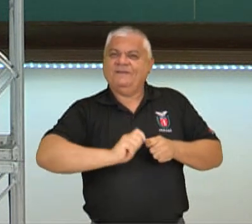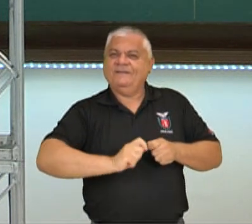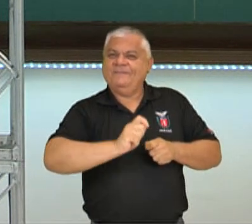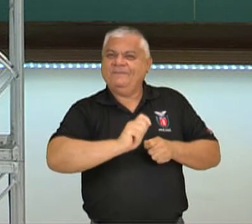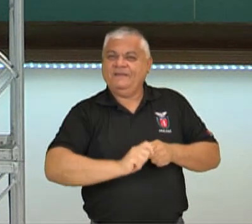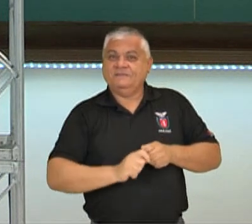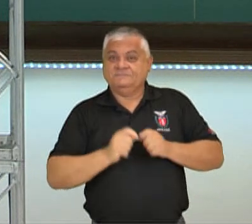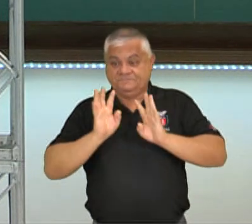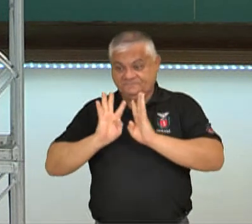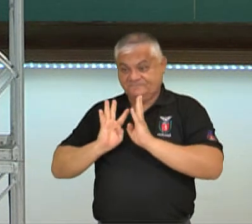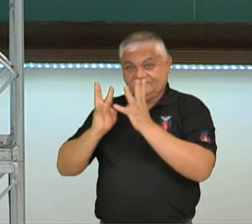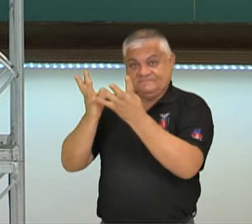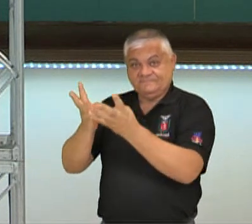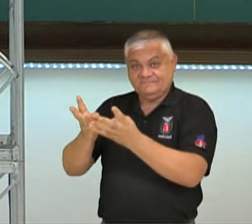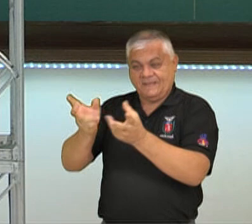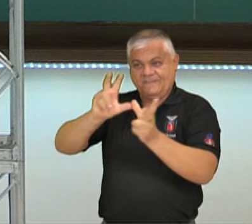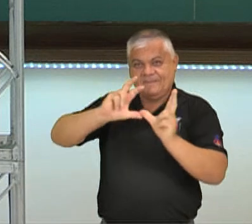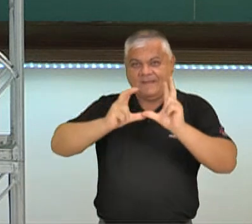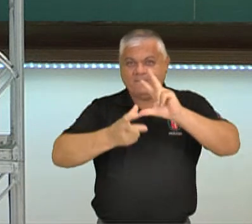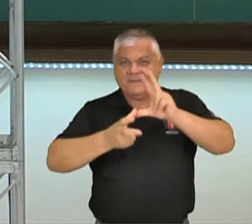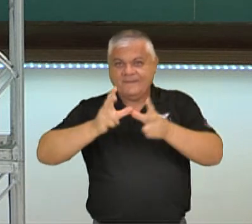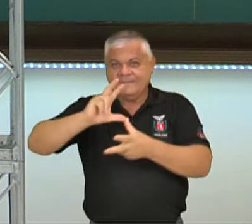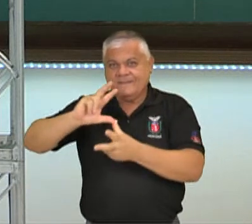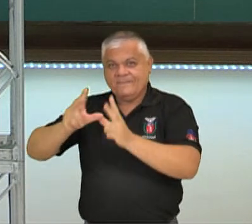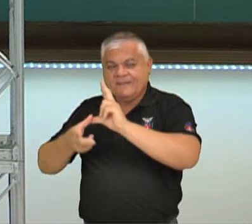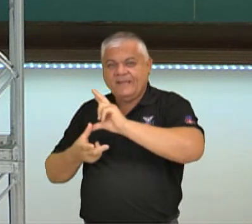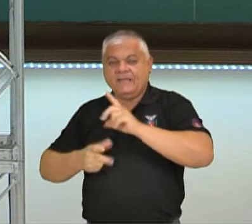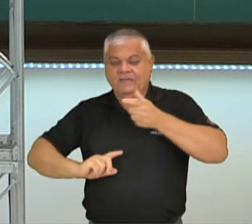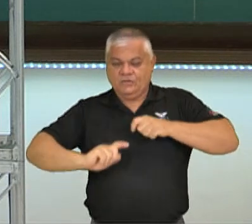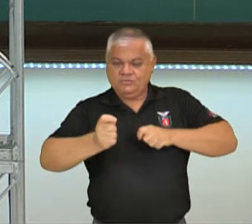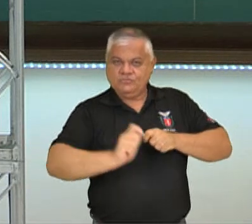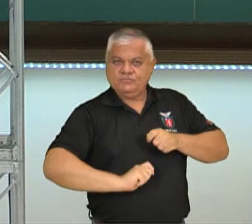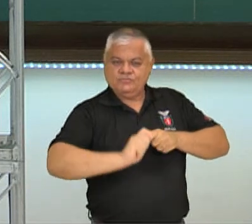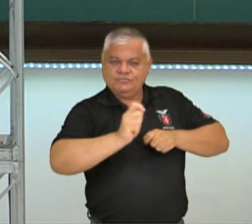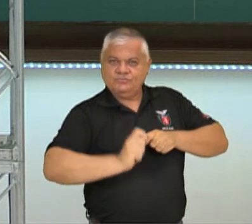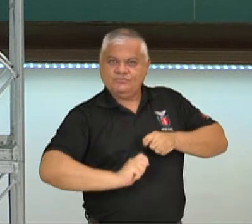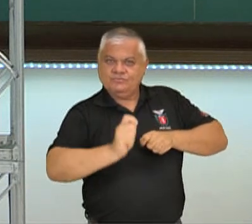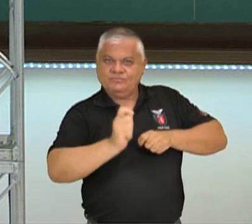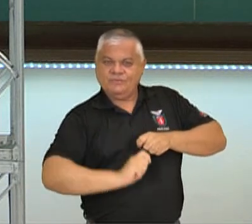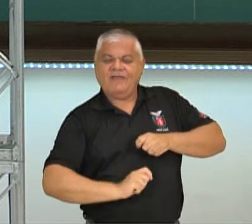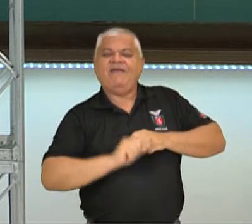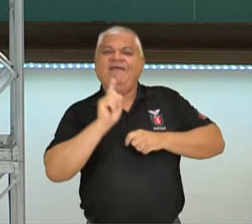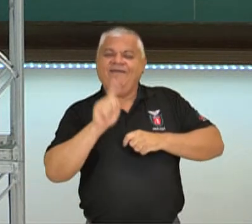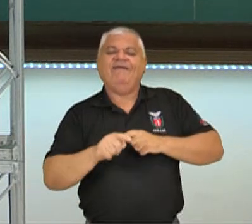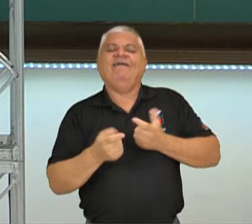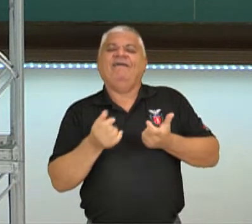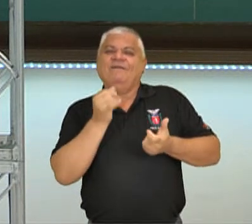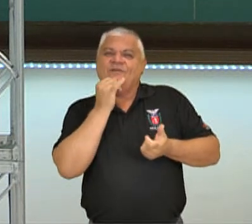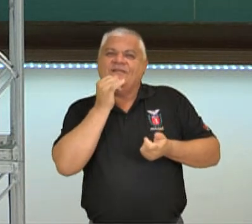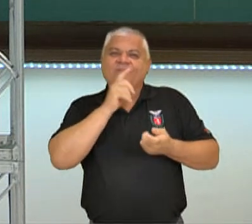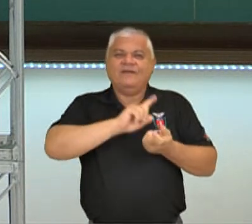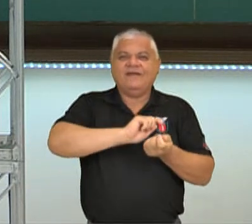de capoeira, o berimbau, né, a forma de tocar na roda de capoeira foi